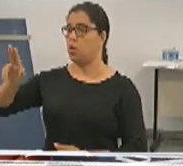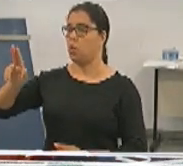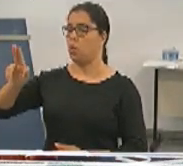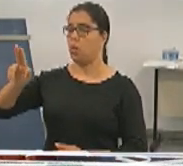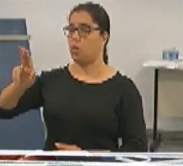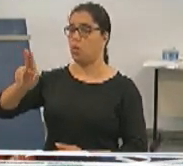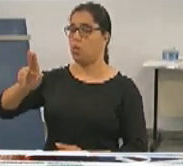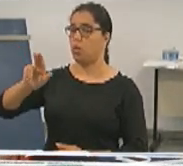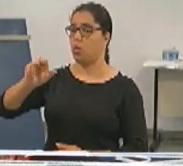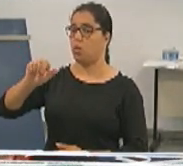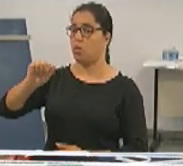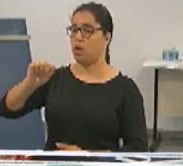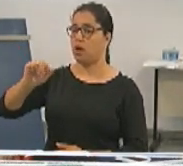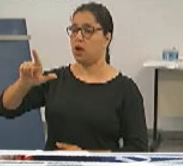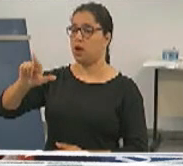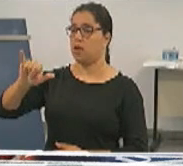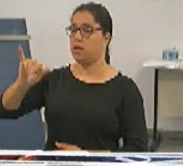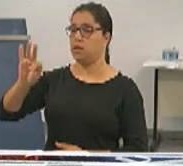Sim.